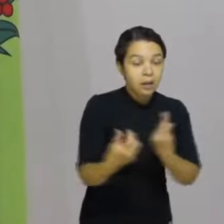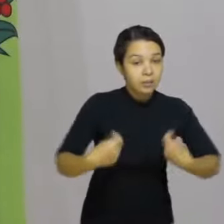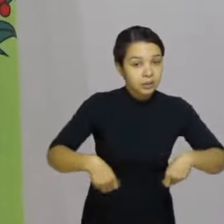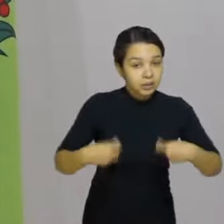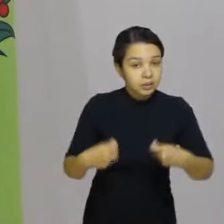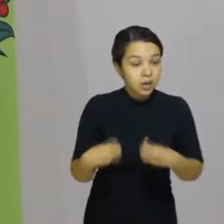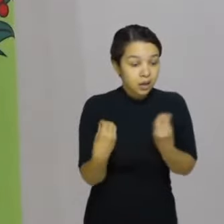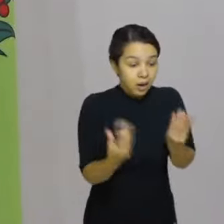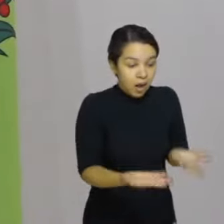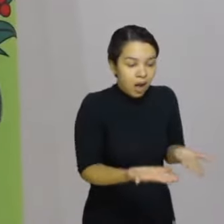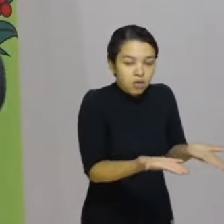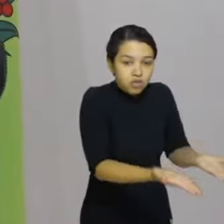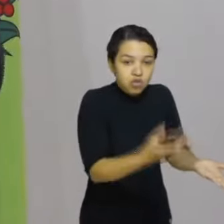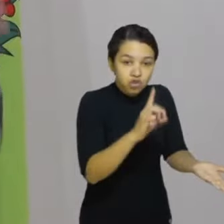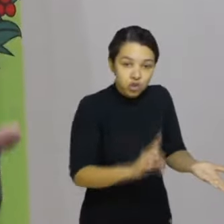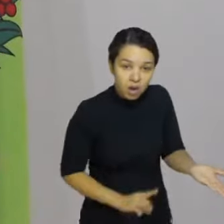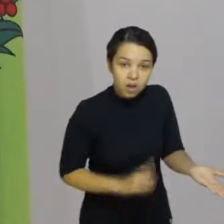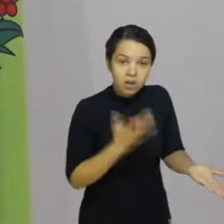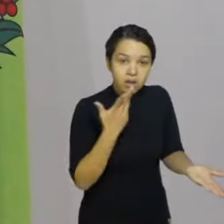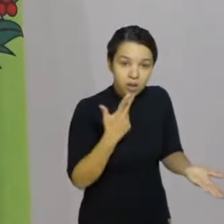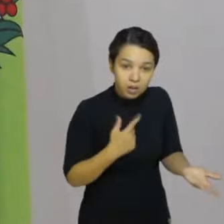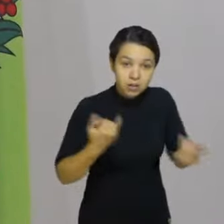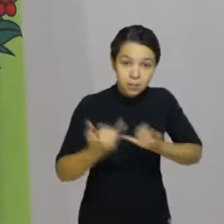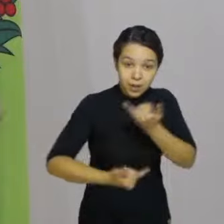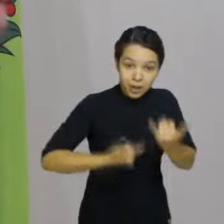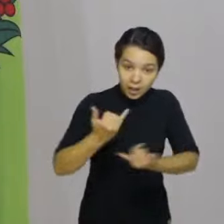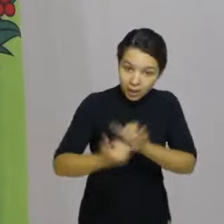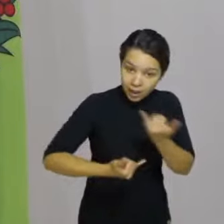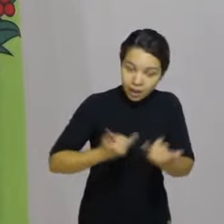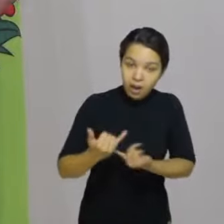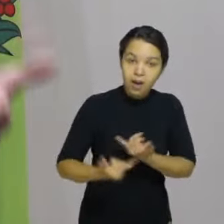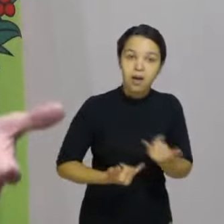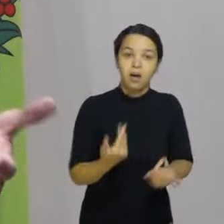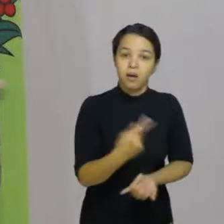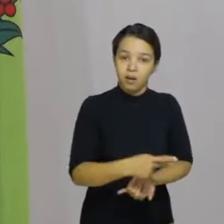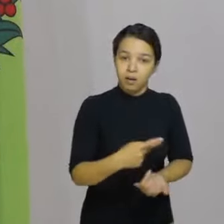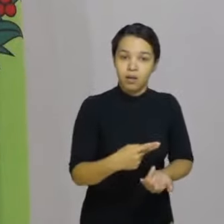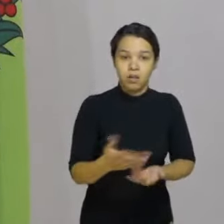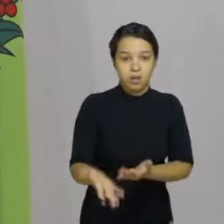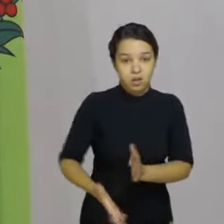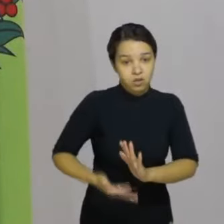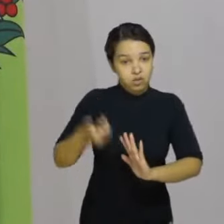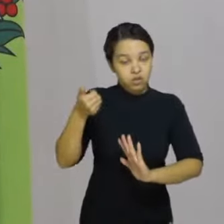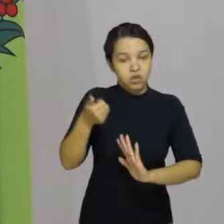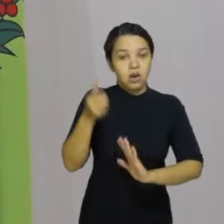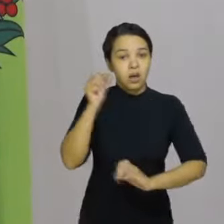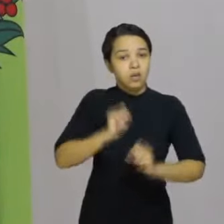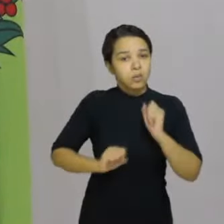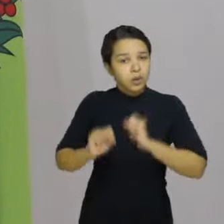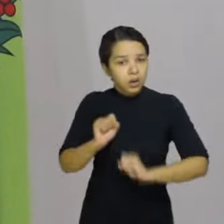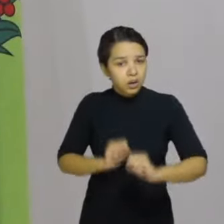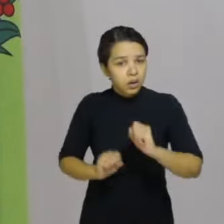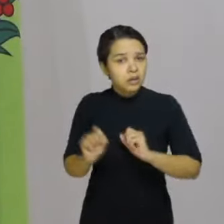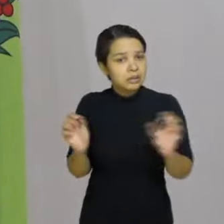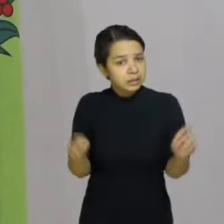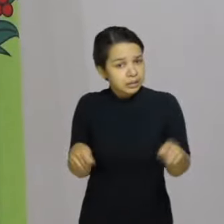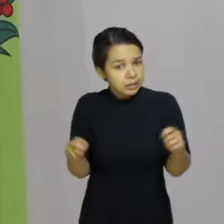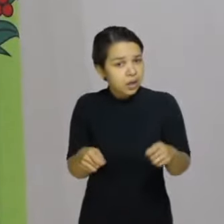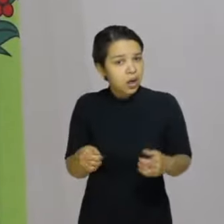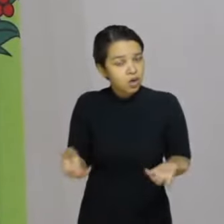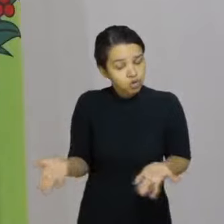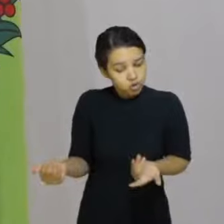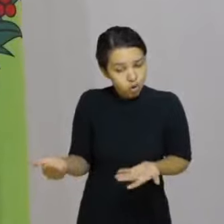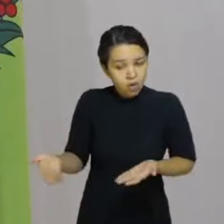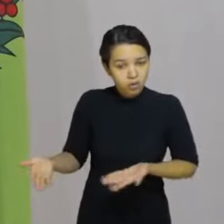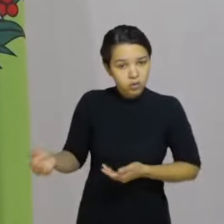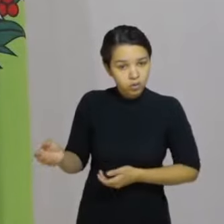das crianças brincarem, né, que se devolva o direito sagrado de brincar e que não se roube a esperança e a oportunidade de toda uma nova geração.